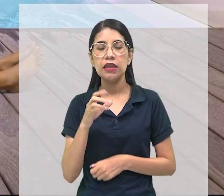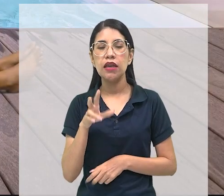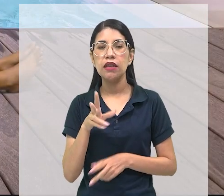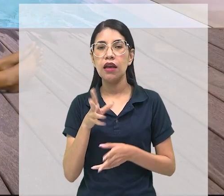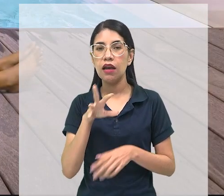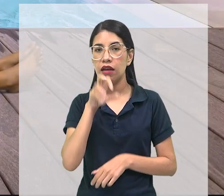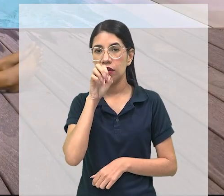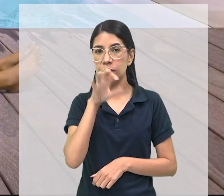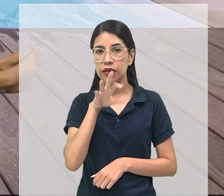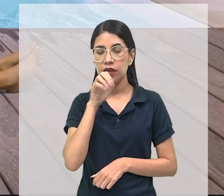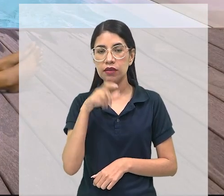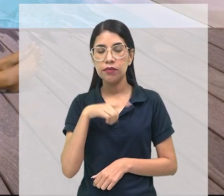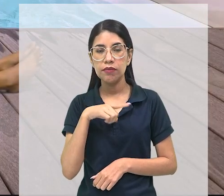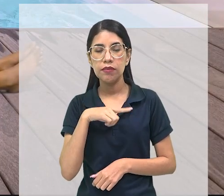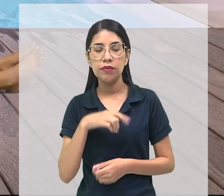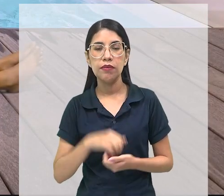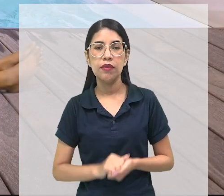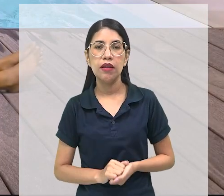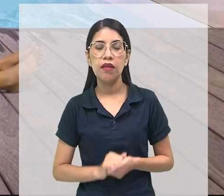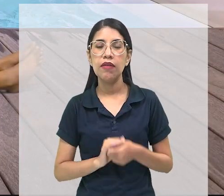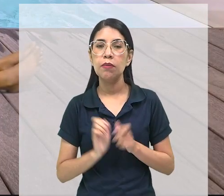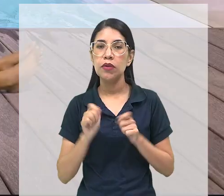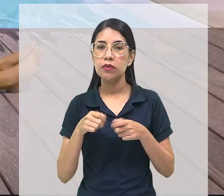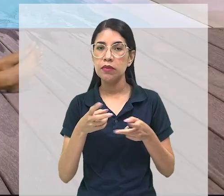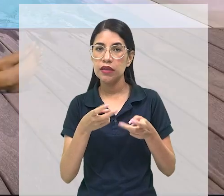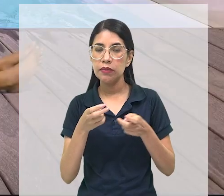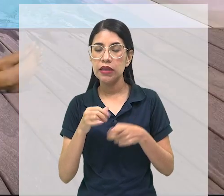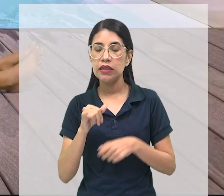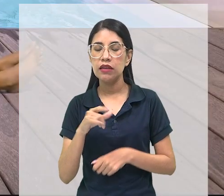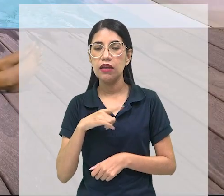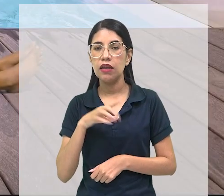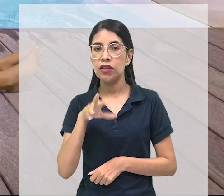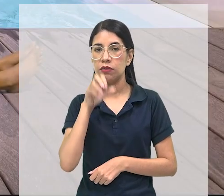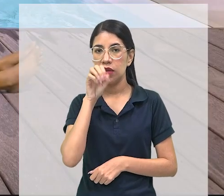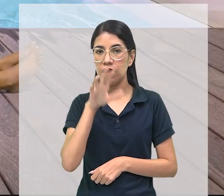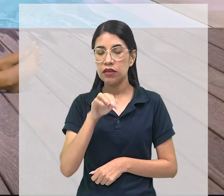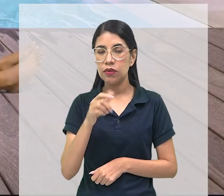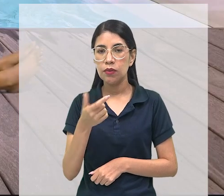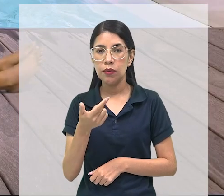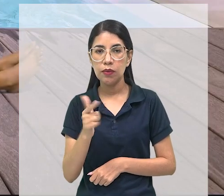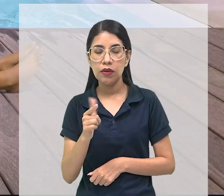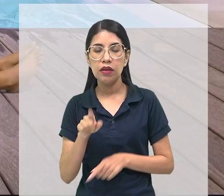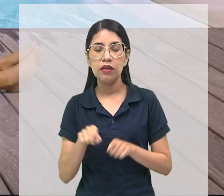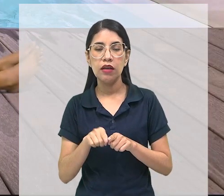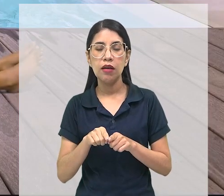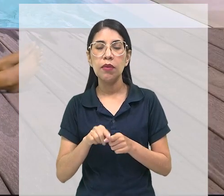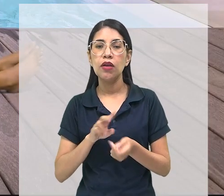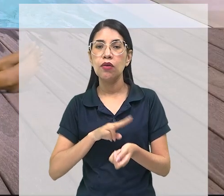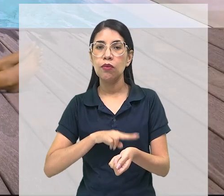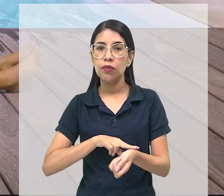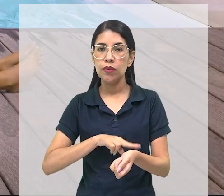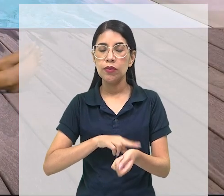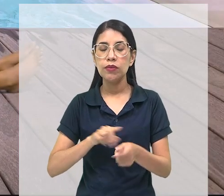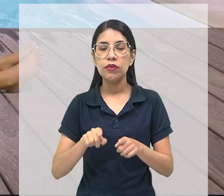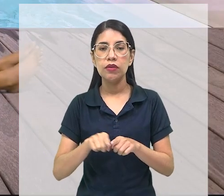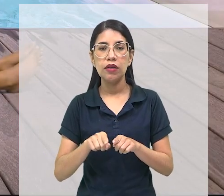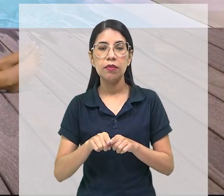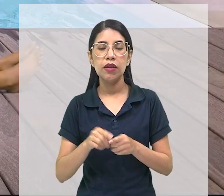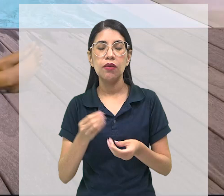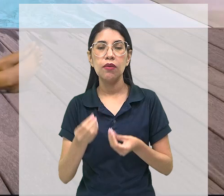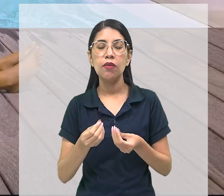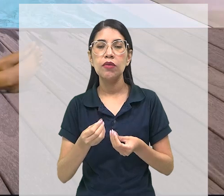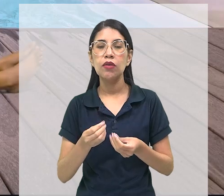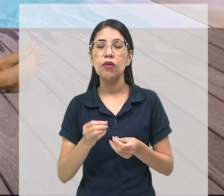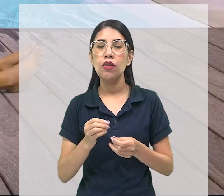E assim você vai ter uma noção se a vítima está respirando e se ela tem pulsação através, né, do